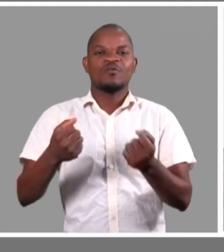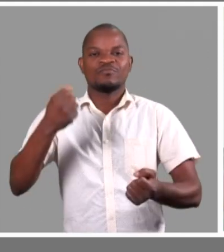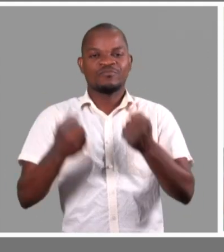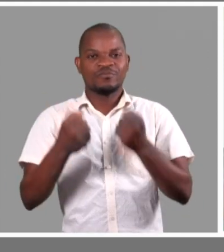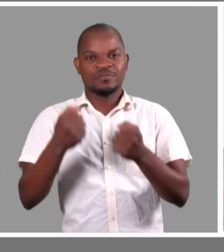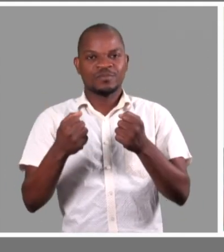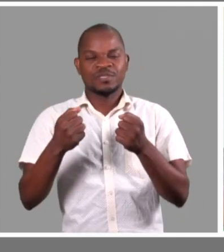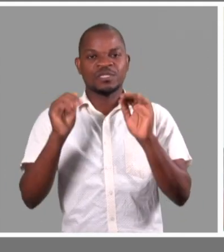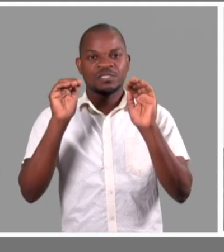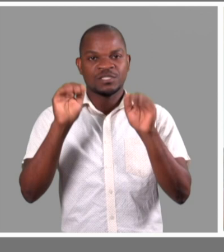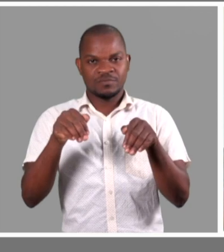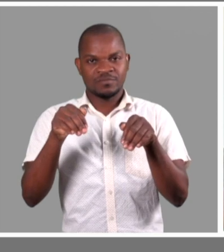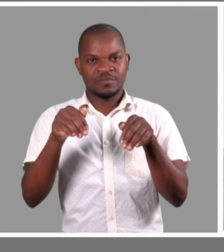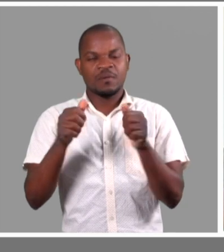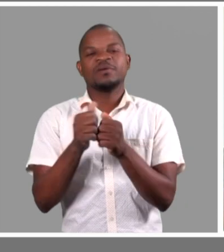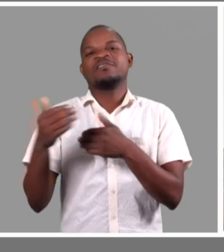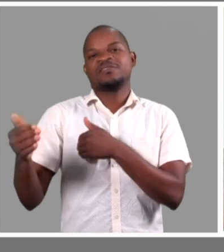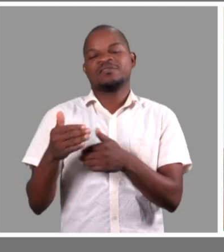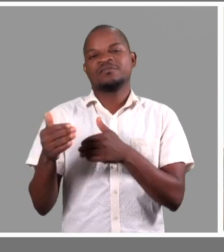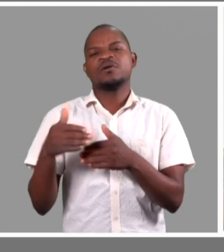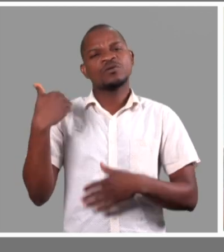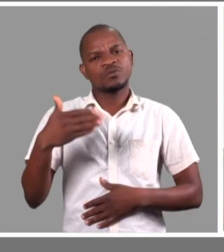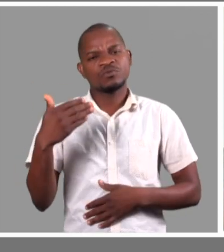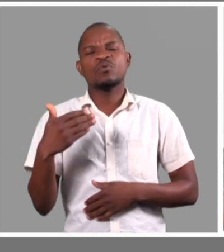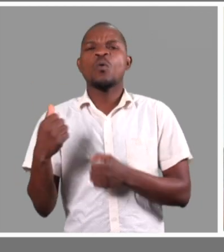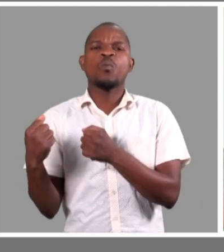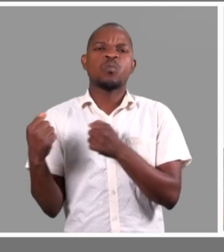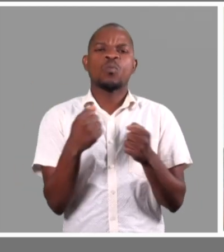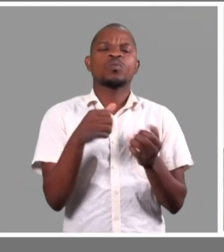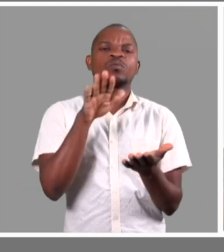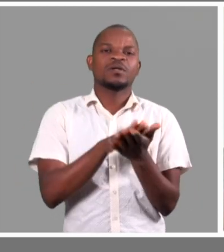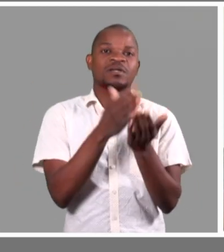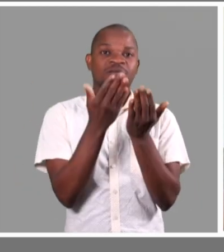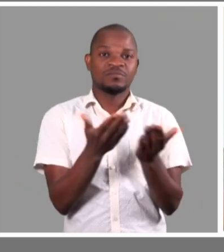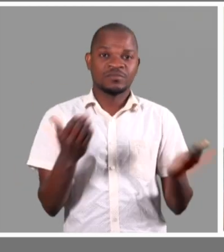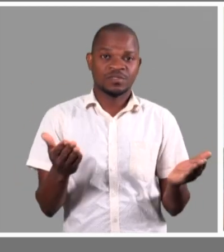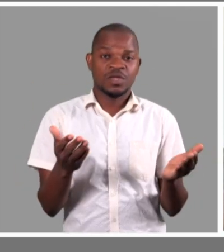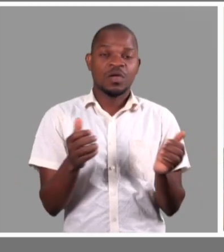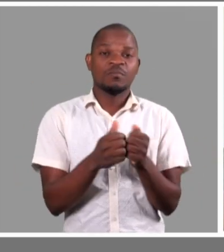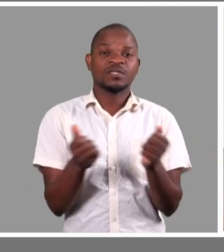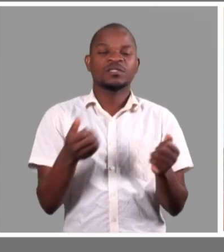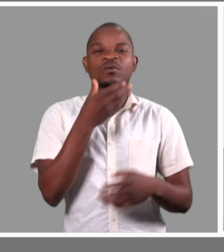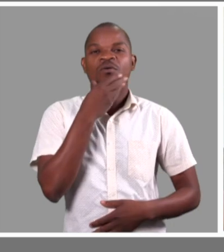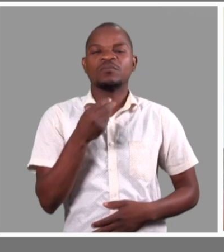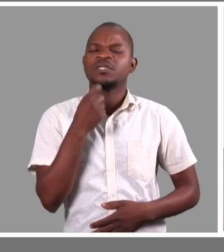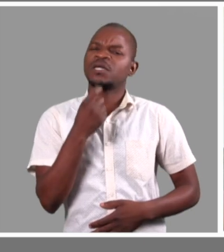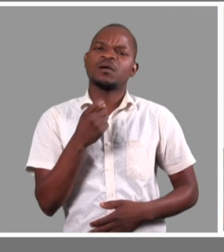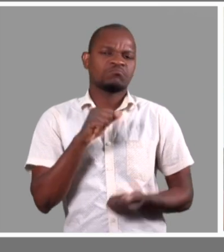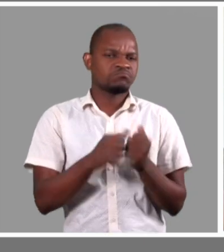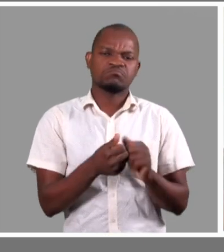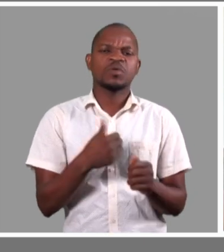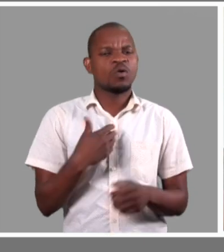outro motorista, vizinho, que fazia o museu, que se trocau fila,